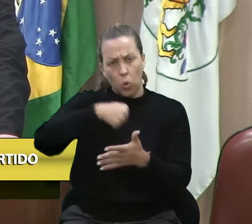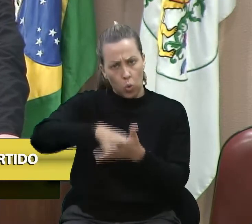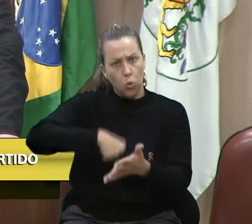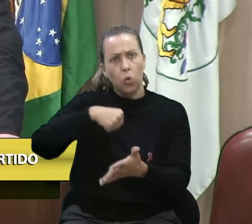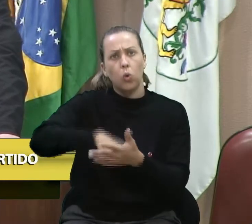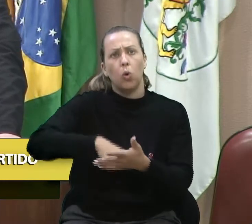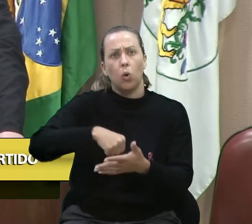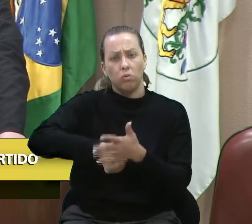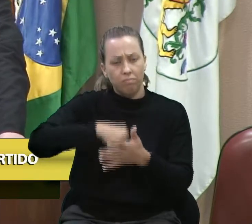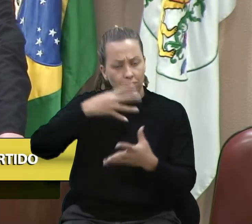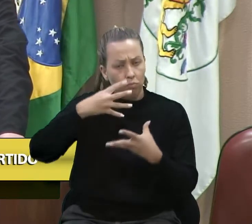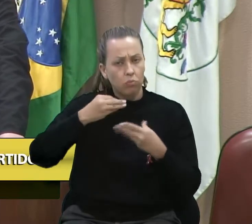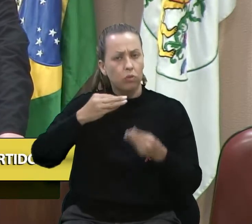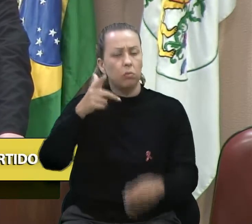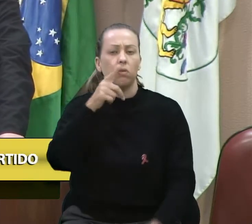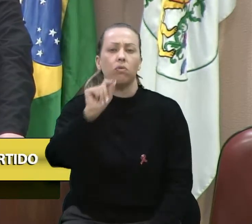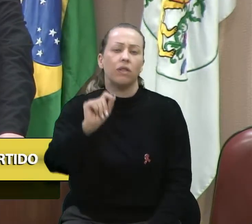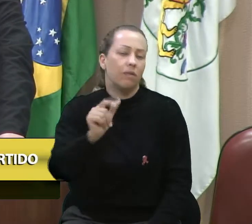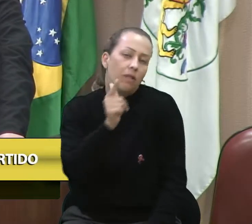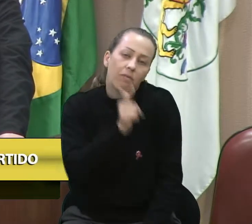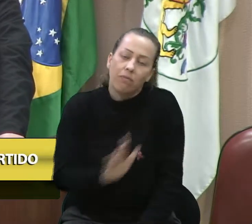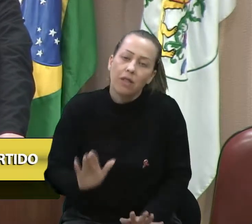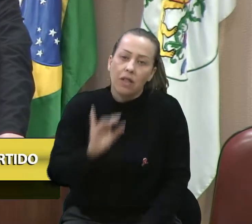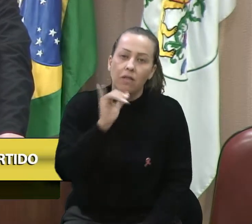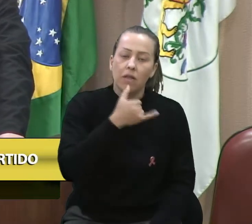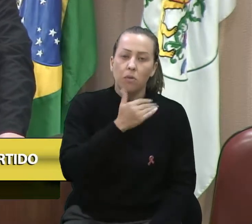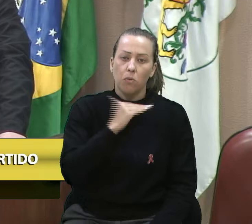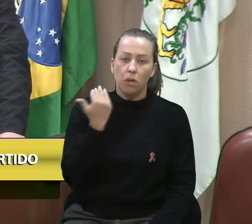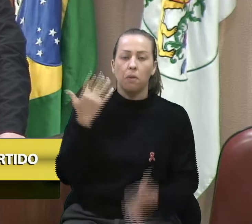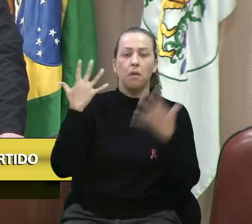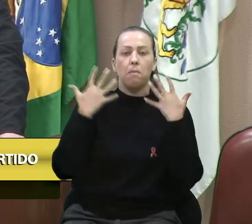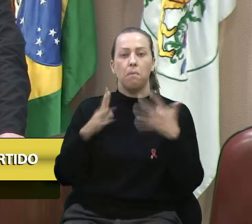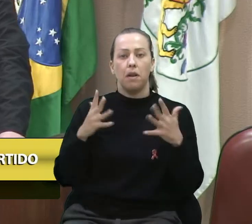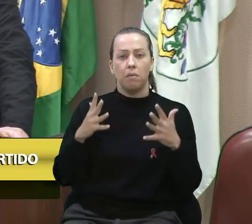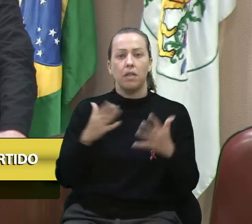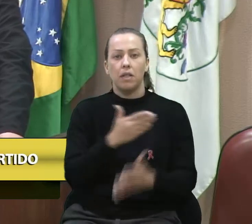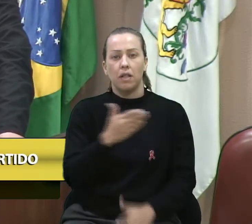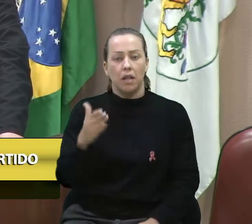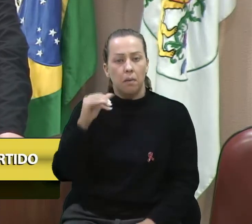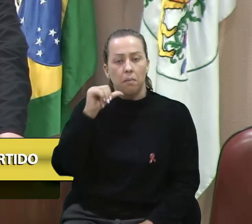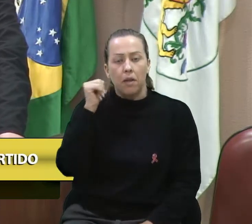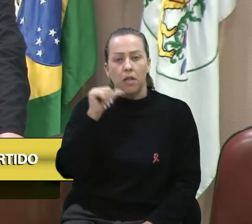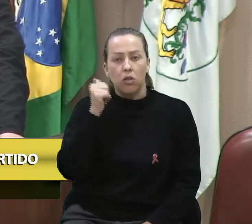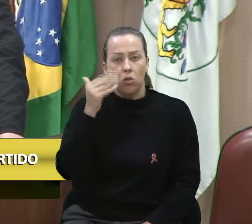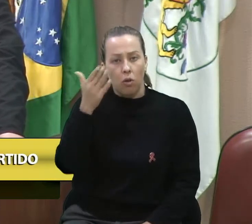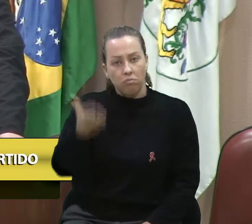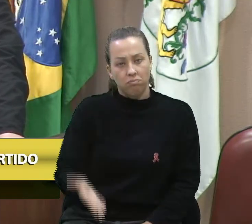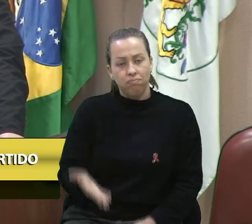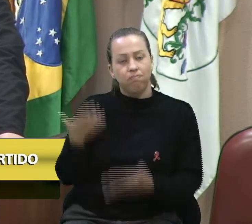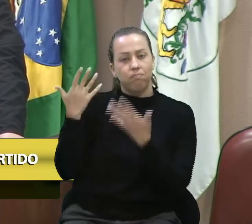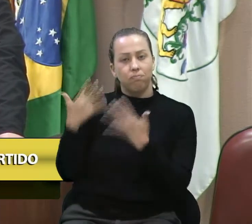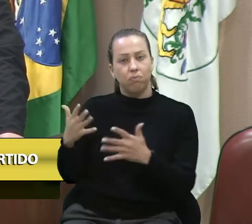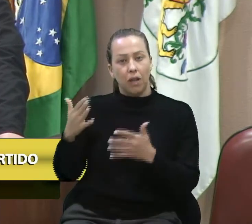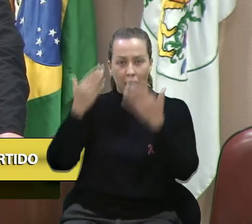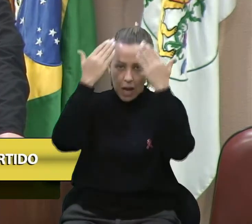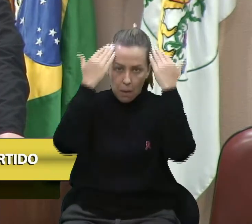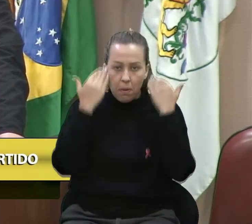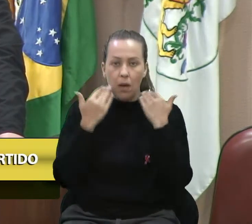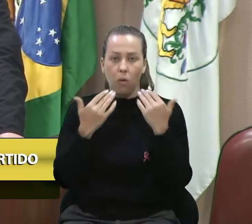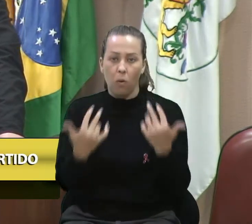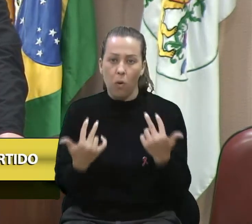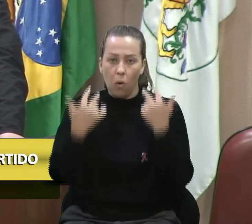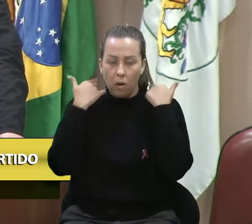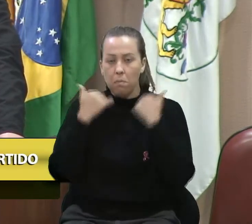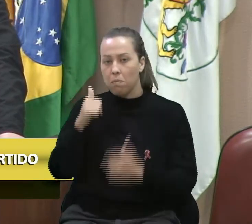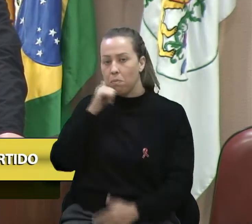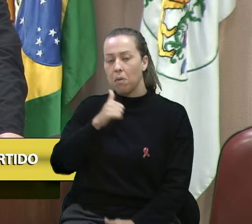uma guerreira. E parabenizar também a vereadora Marisol pela doação do cabelo. É uma atitude que, para uma mulher,